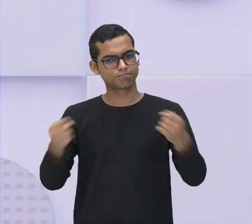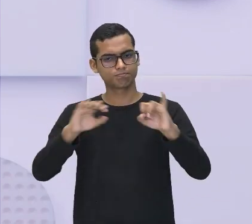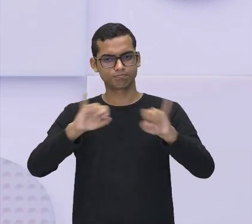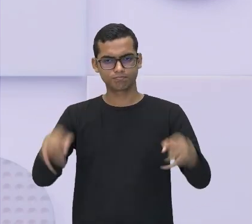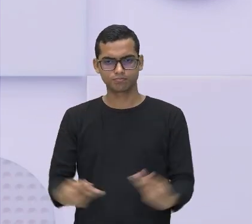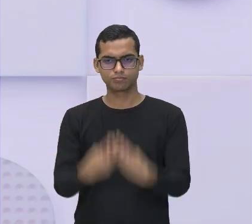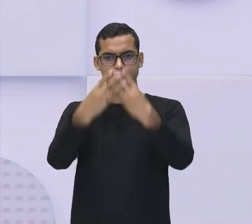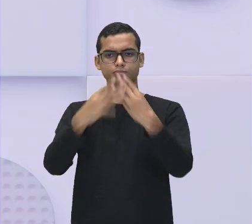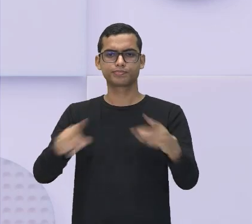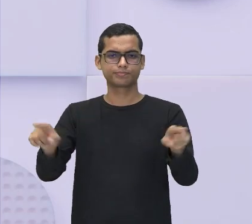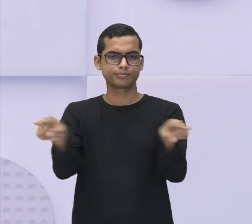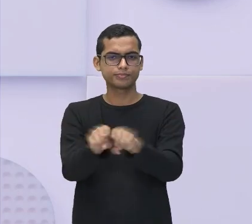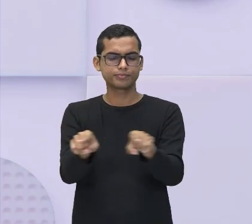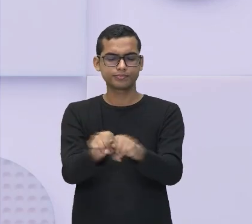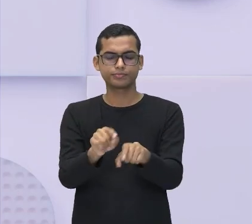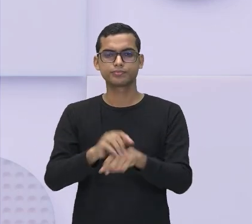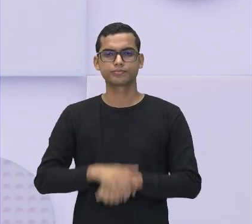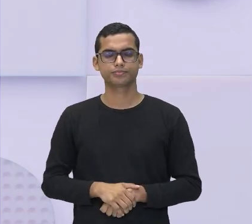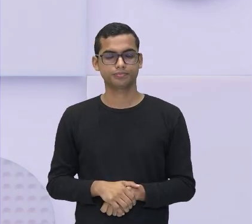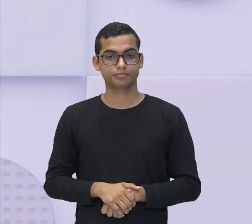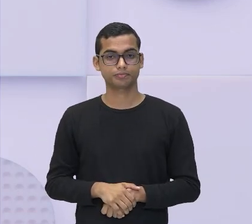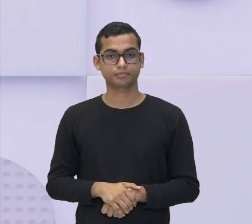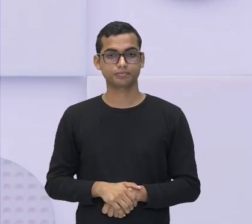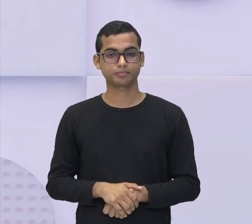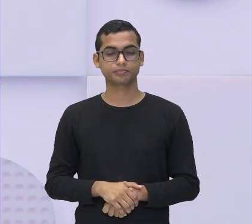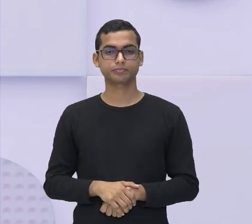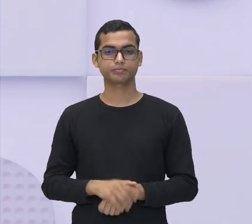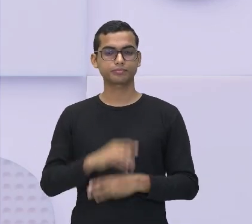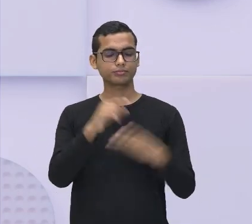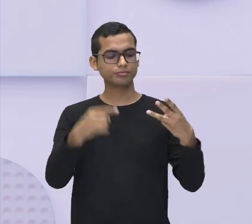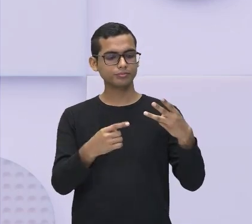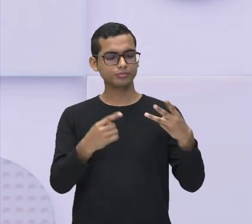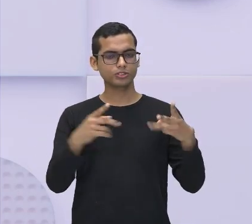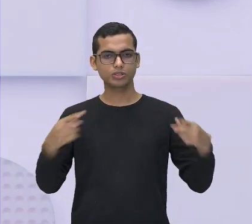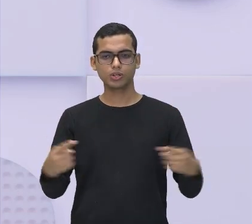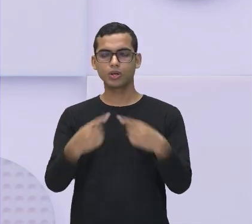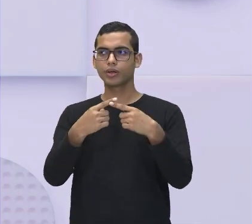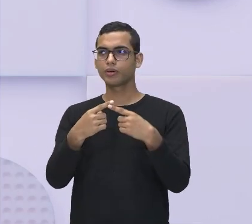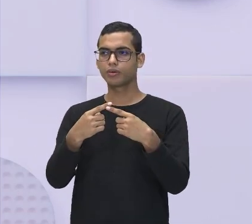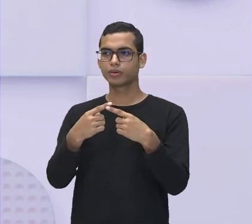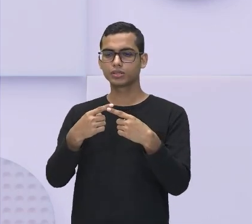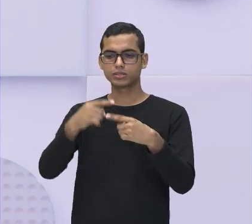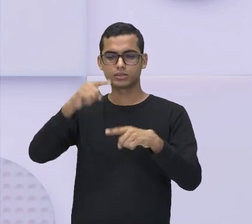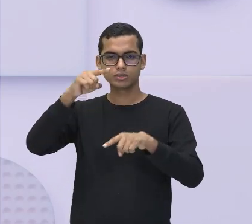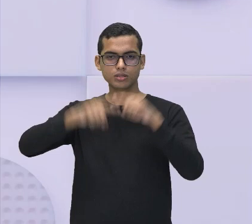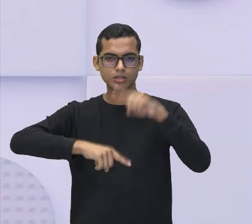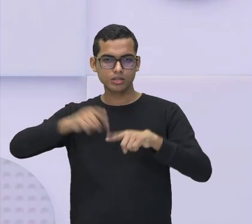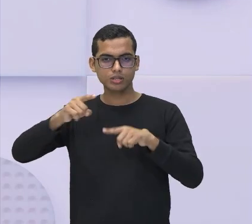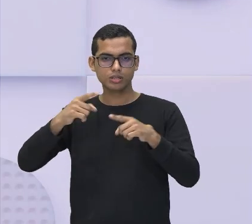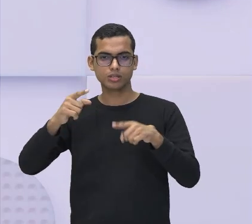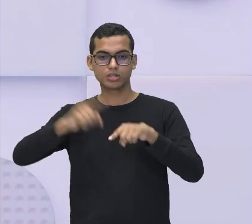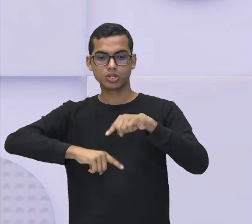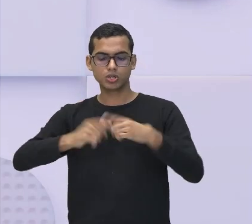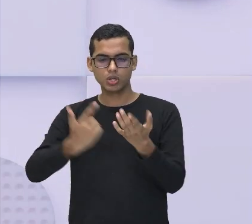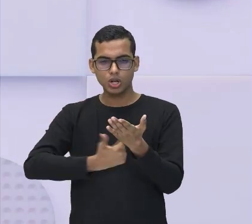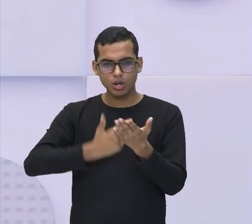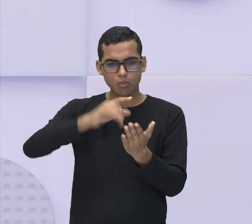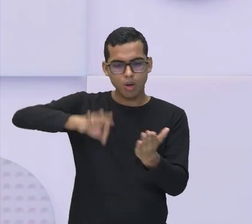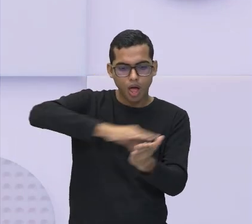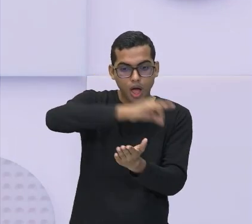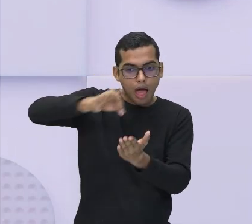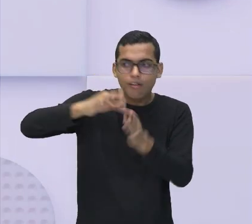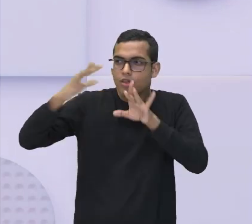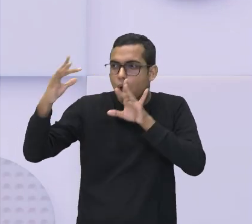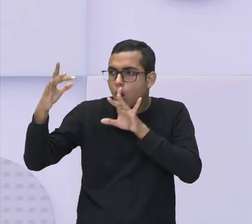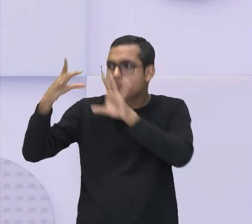vai conectar diretamente ao sagrado, ao transcendente, mas também vai revelar a profundidade do